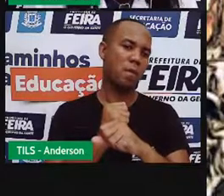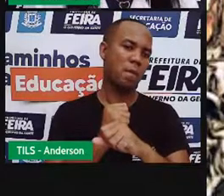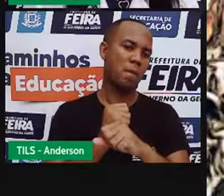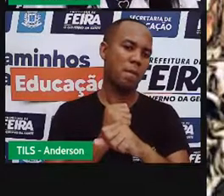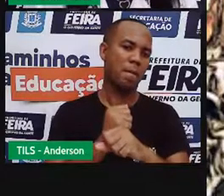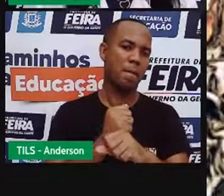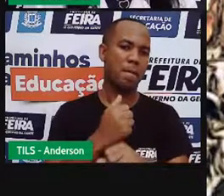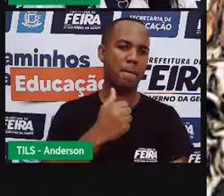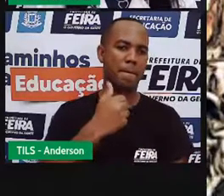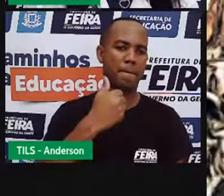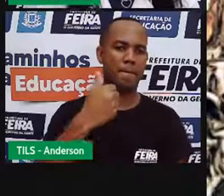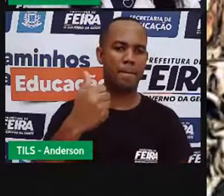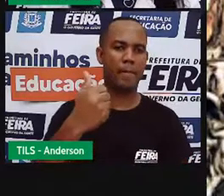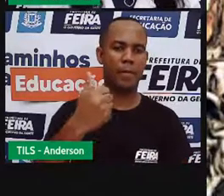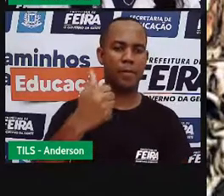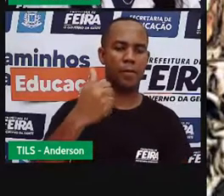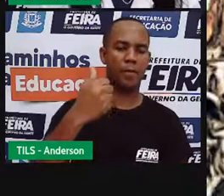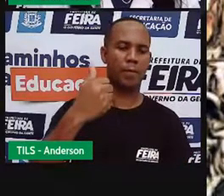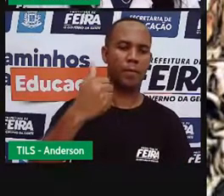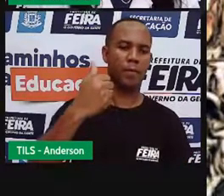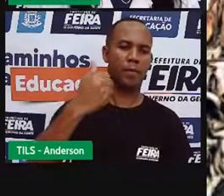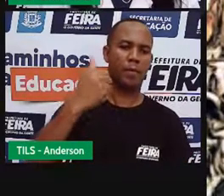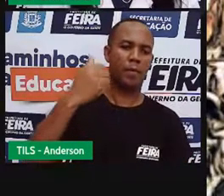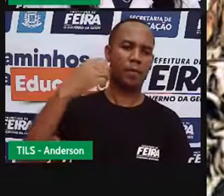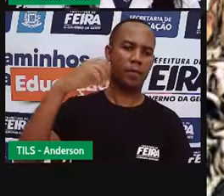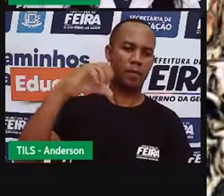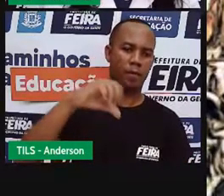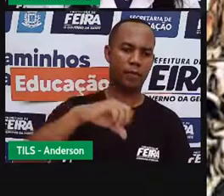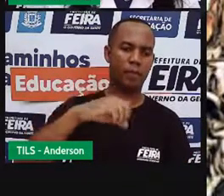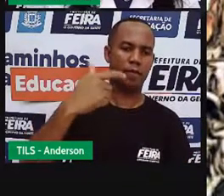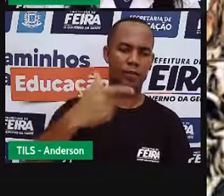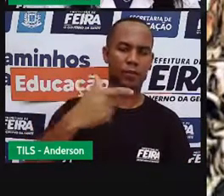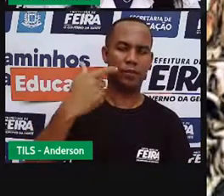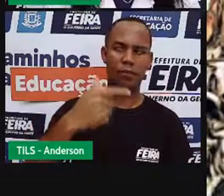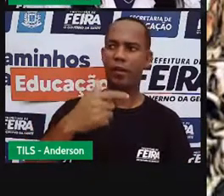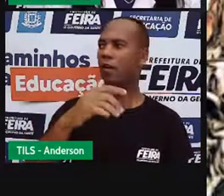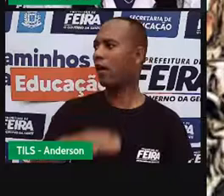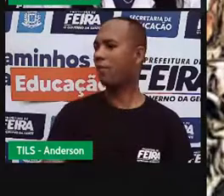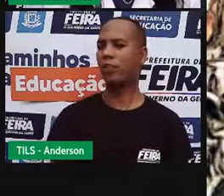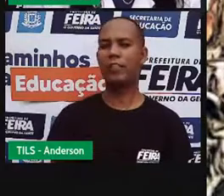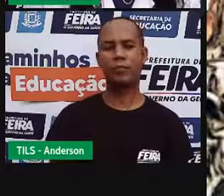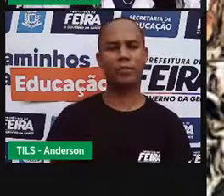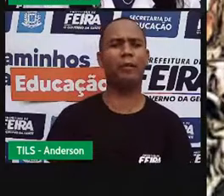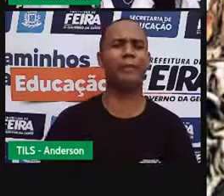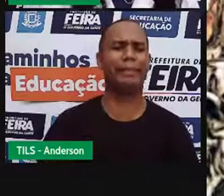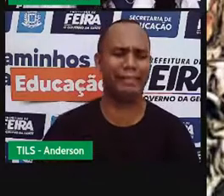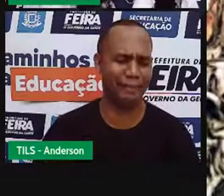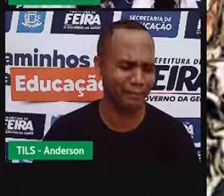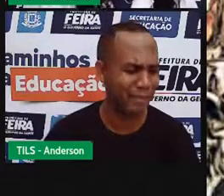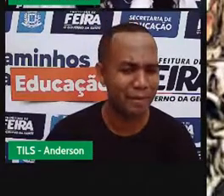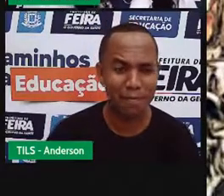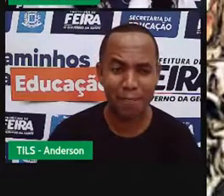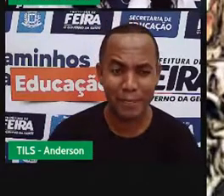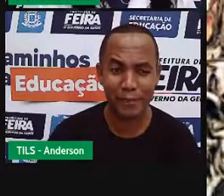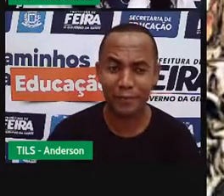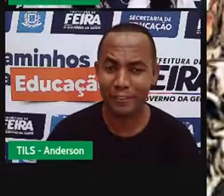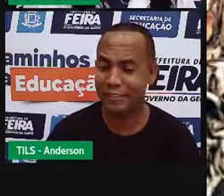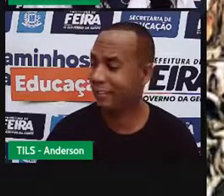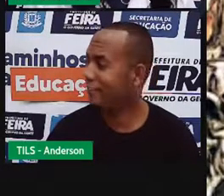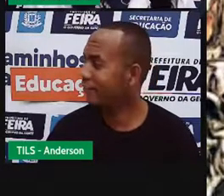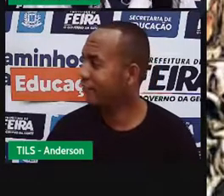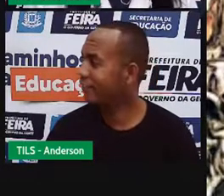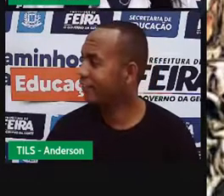7 de setembro de 1822, isso, a data em que Dom Pedro proclamou